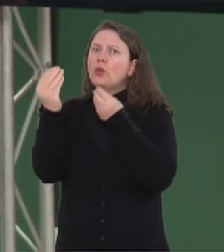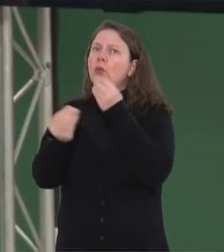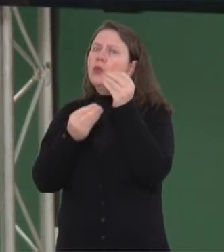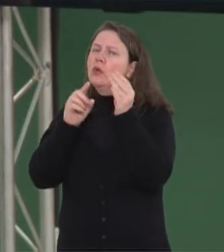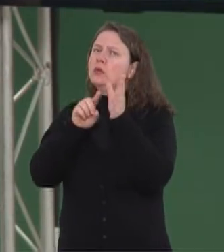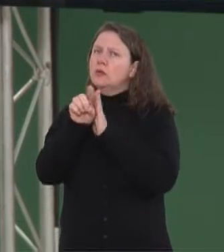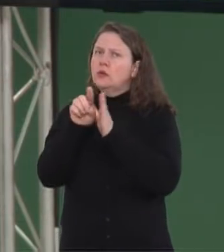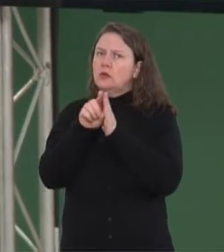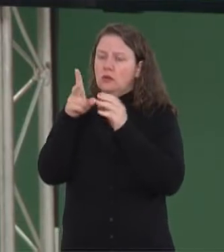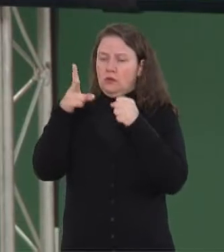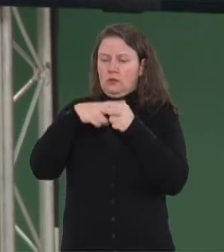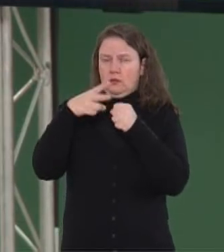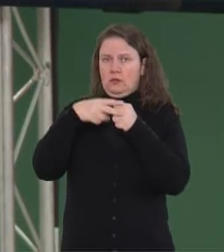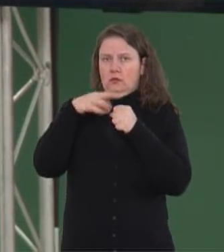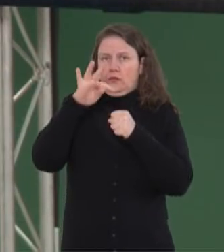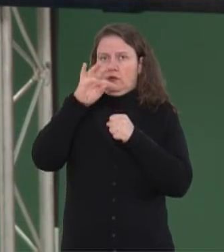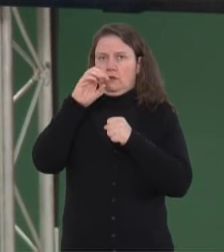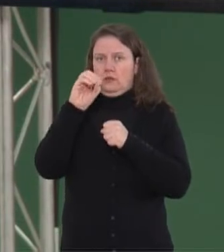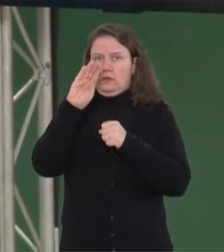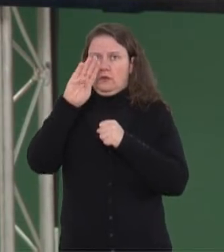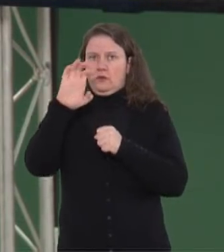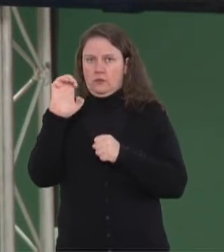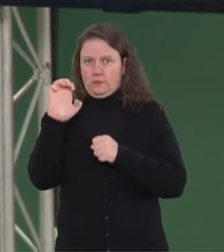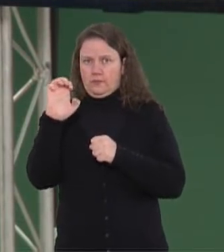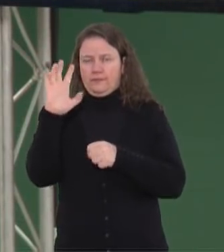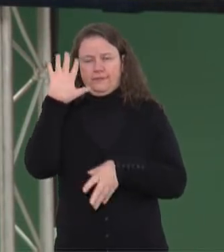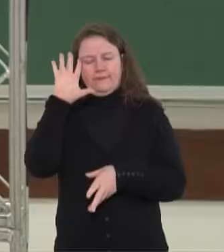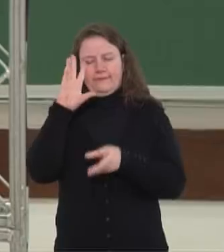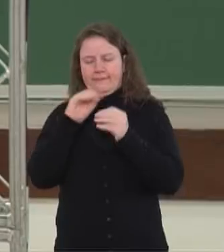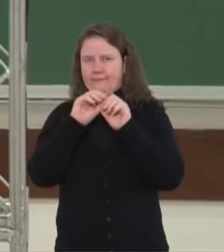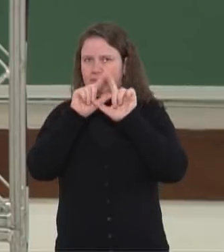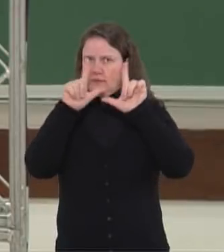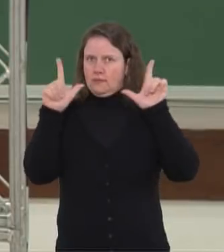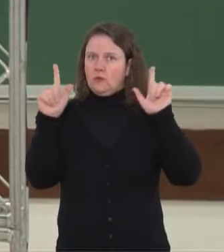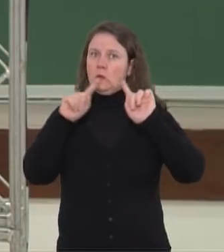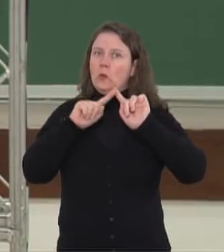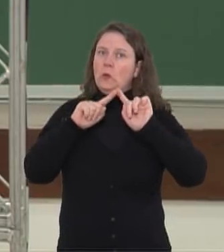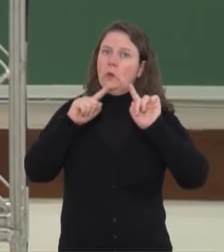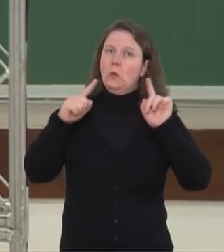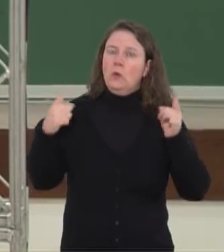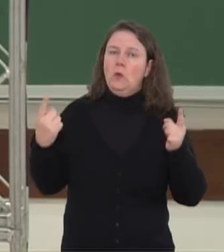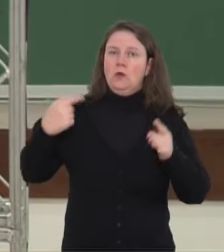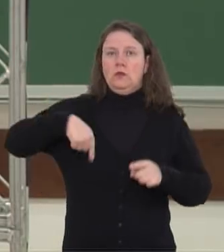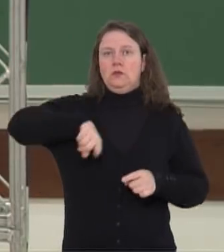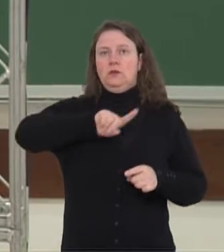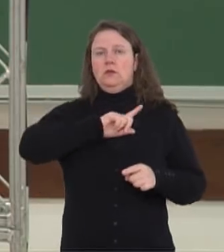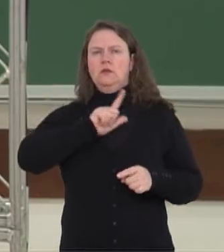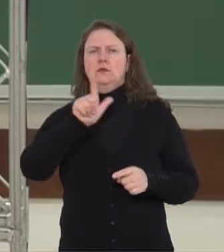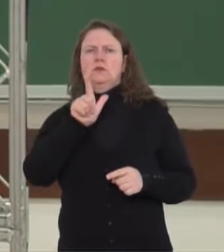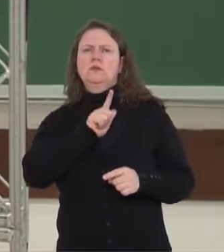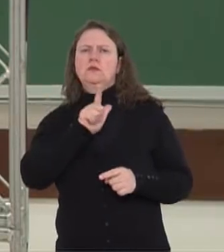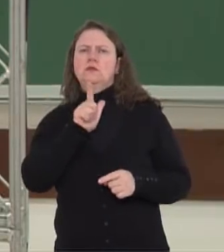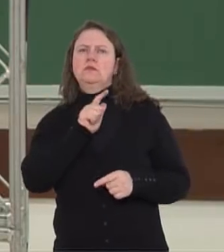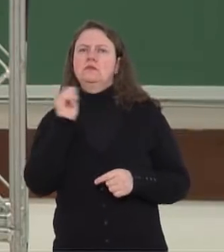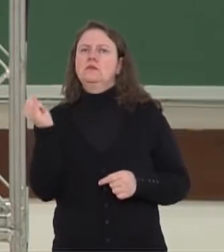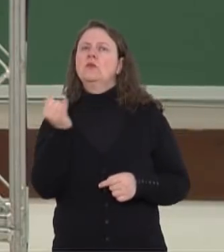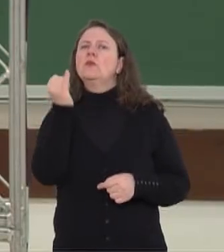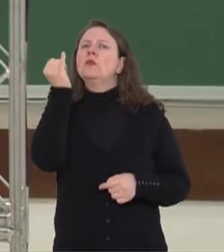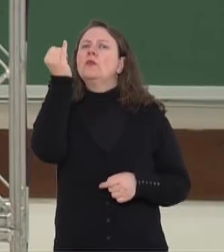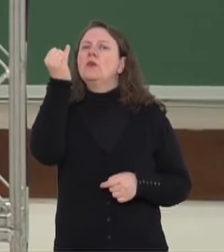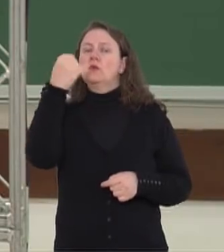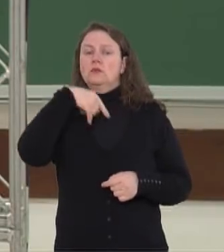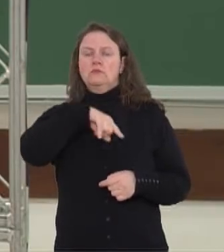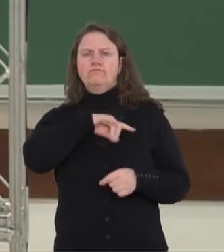com o verbo to be. Ok, eu entendo isso. Mas, nós temos algo muito importante que faz com que